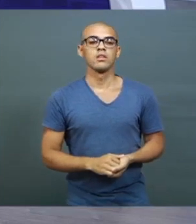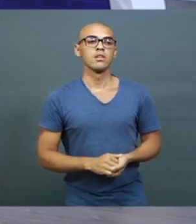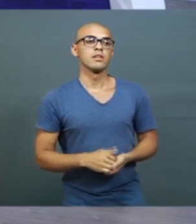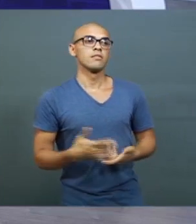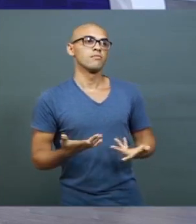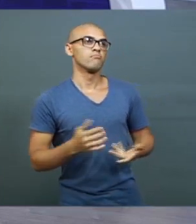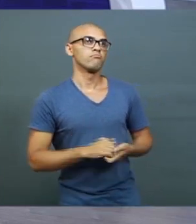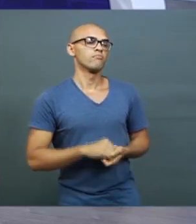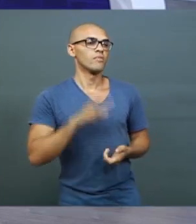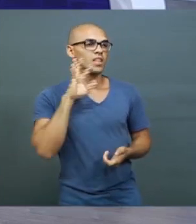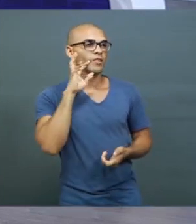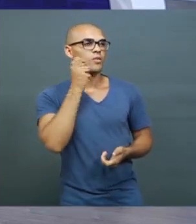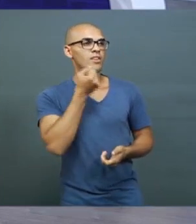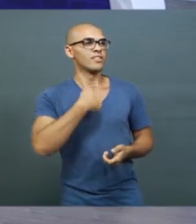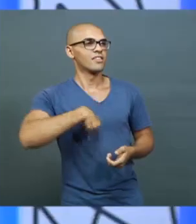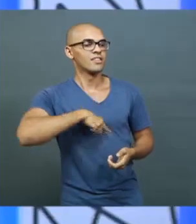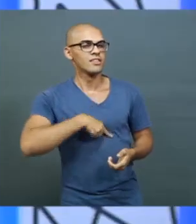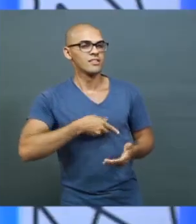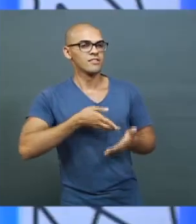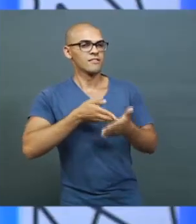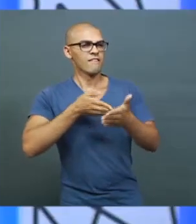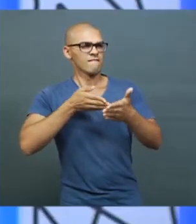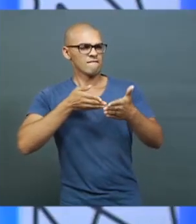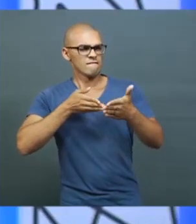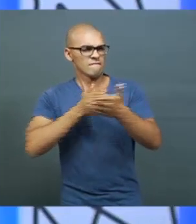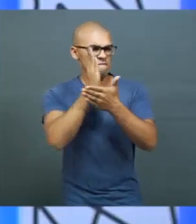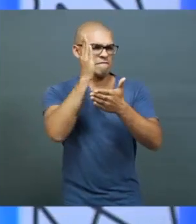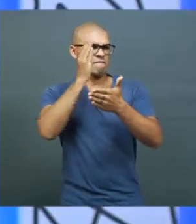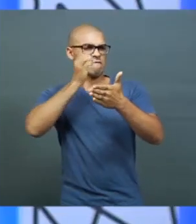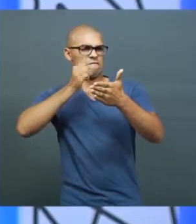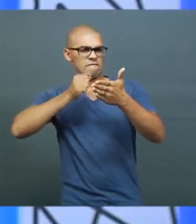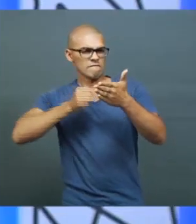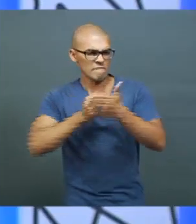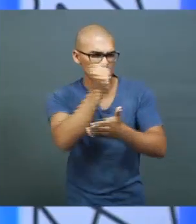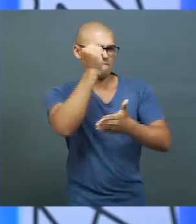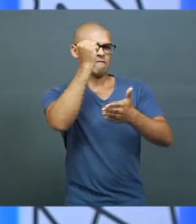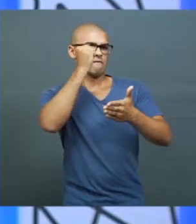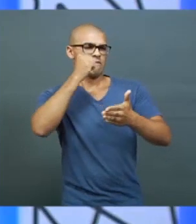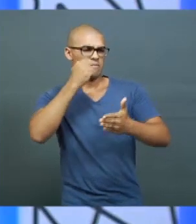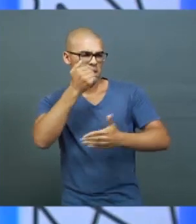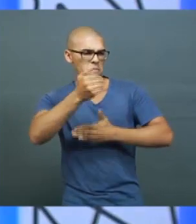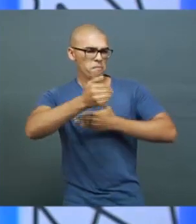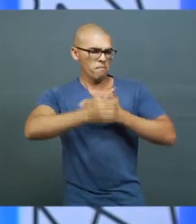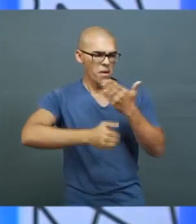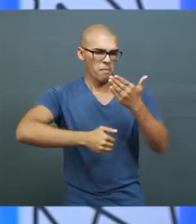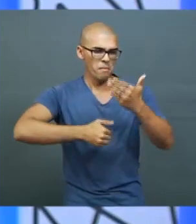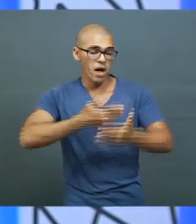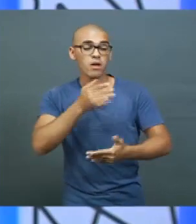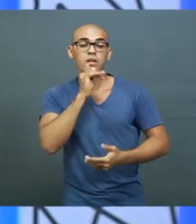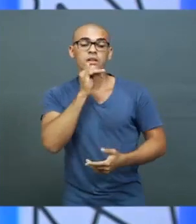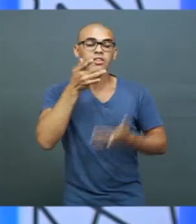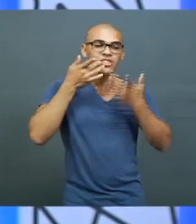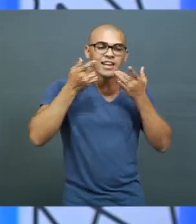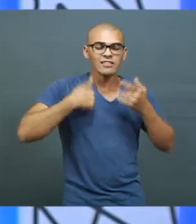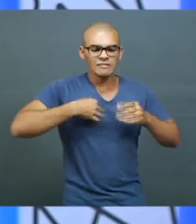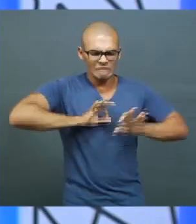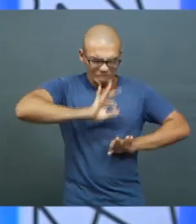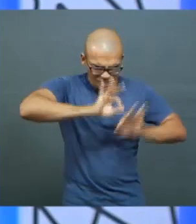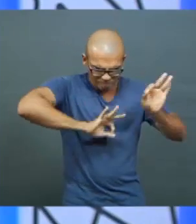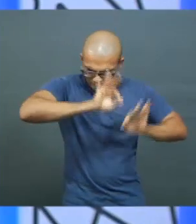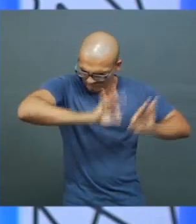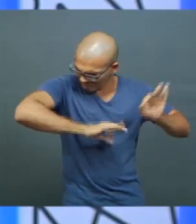vai quebrando barreiras, né? Essa história de matar um leão por dia e cada produção é uma grande batalha, né? A gente